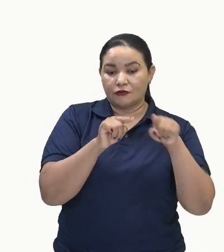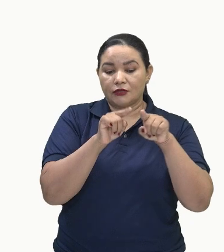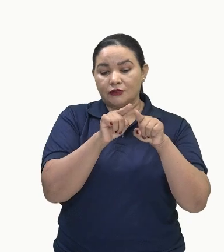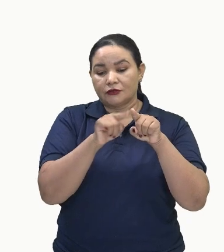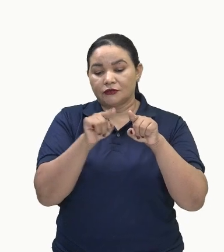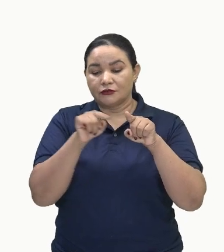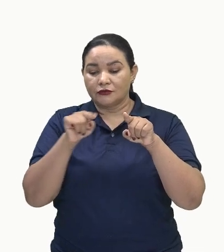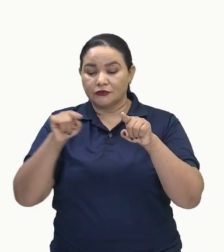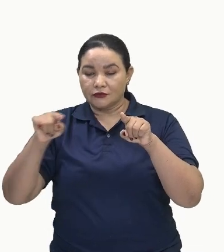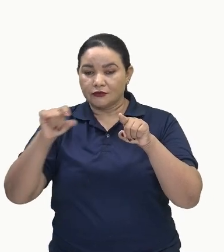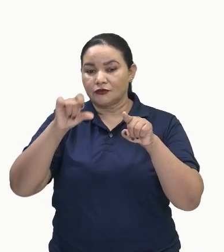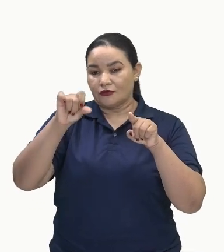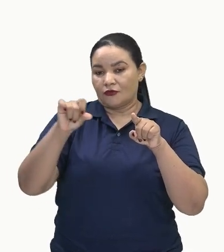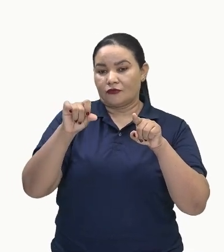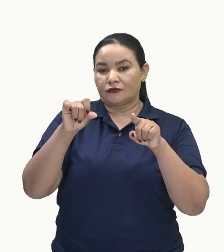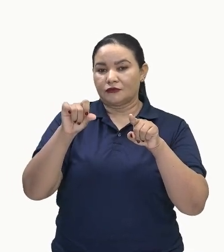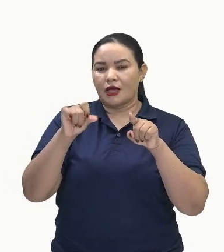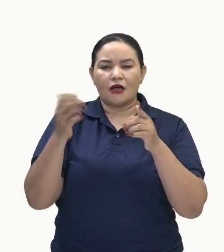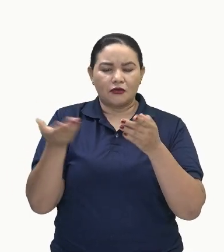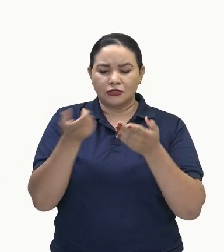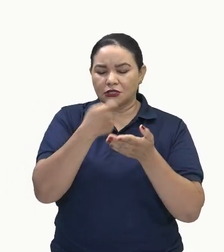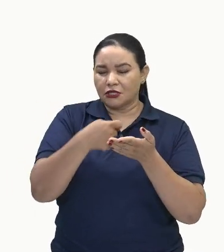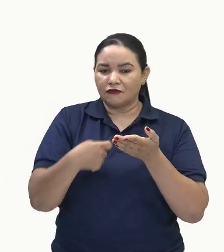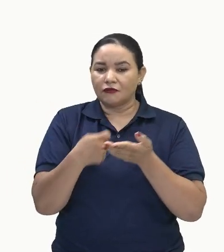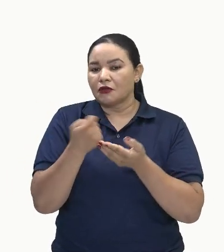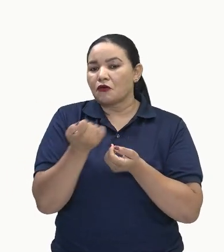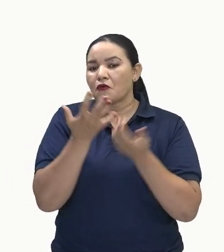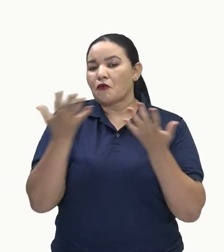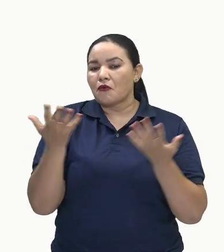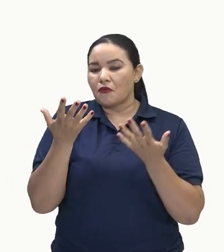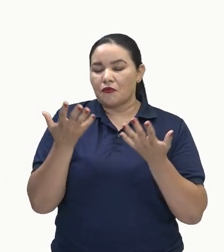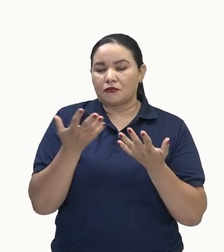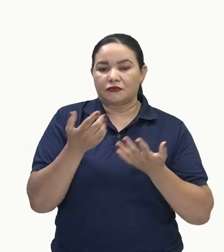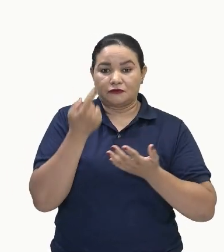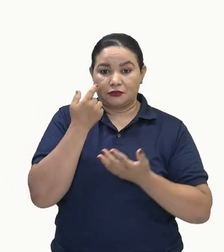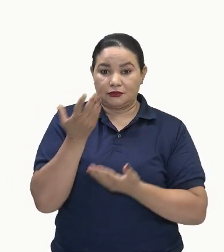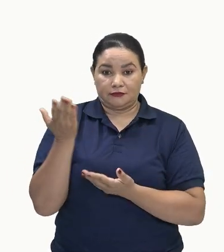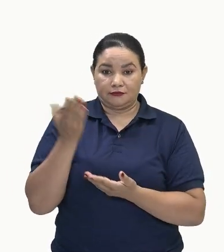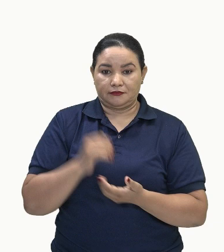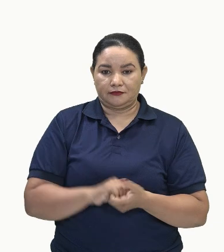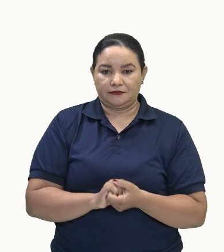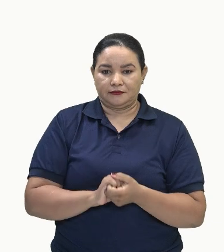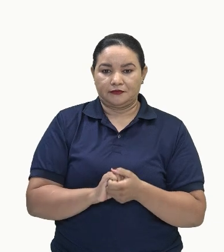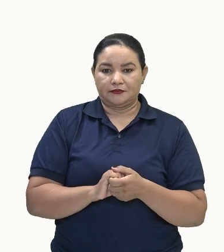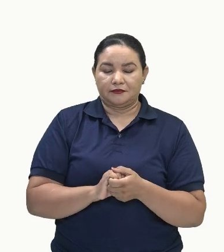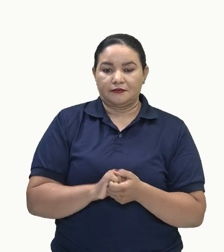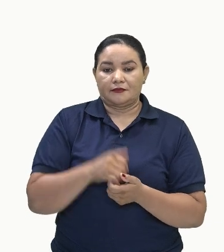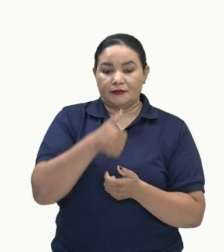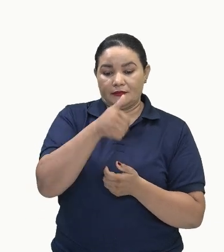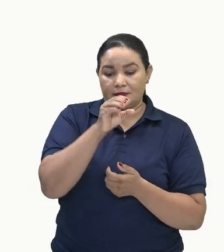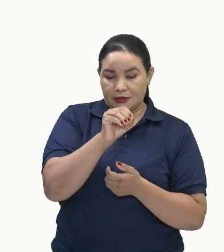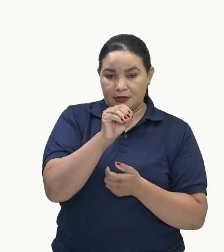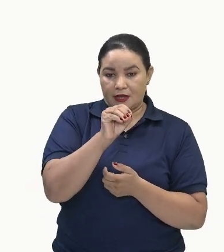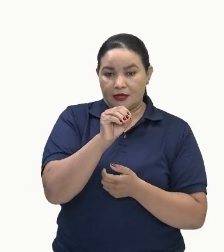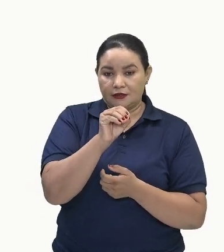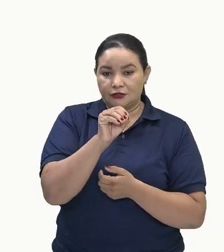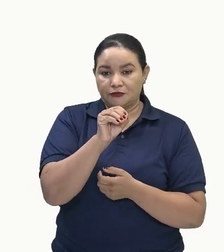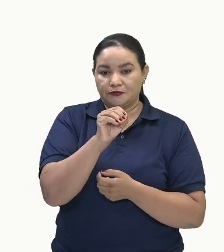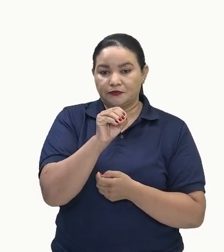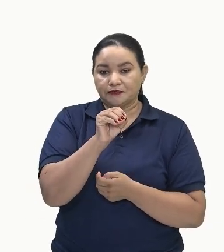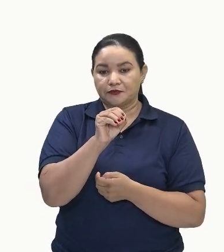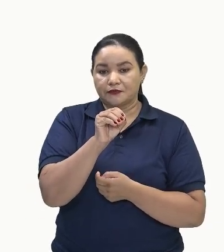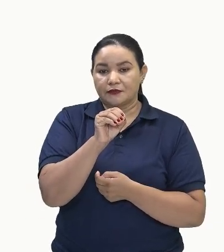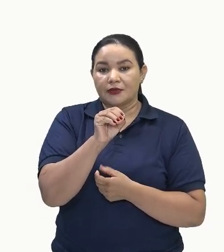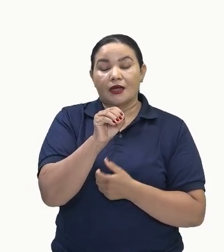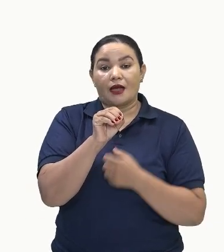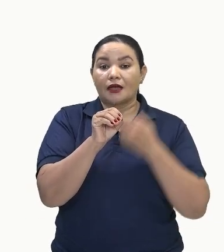casas decimais, certo? Como é que escreve esse número em potência de base 10? Presta atenção, ó. Escreve o 10. Como ele é um número pequeno, já